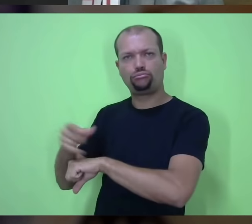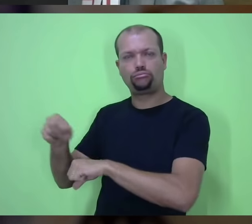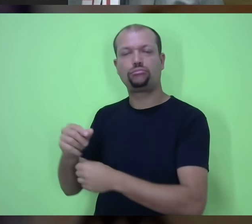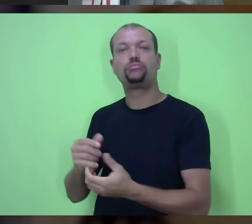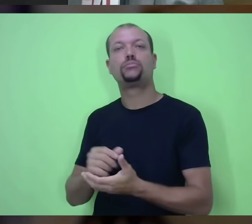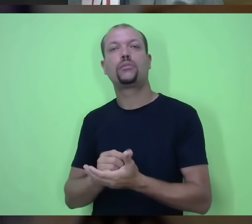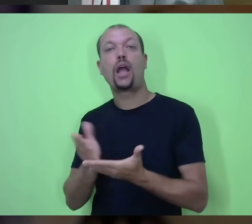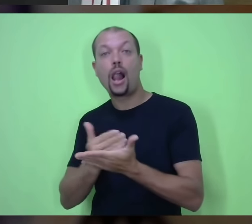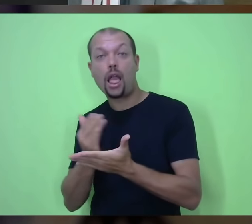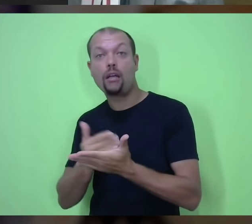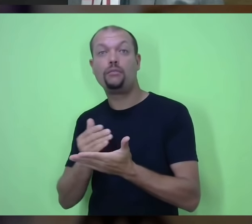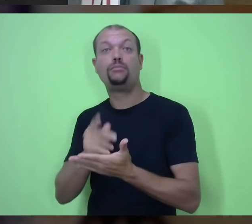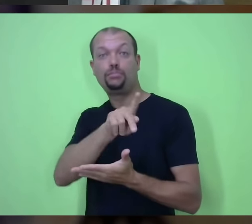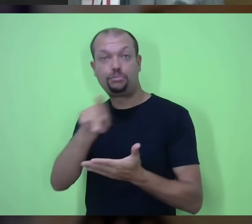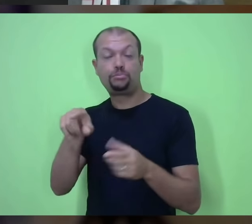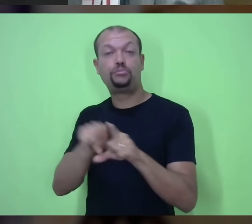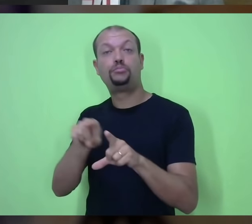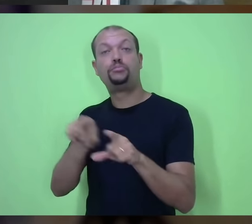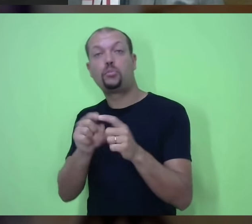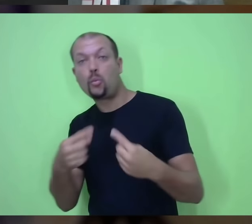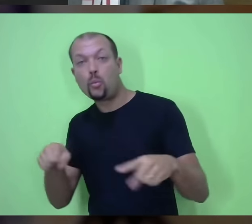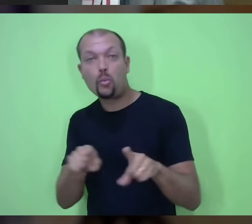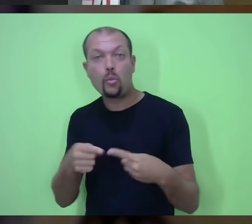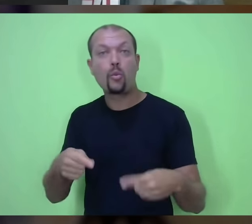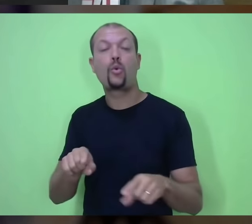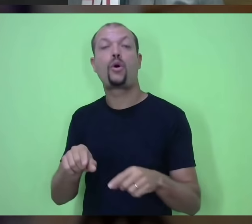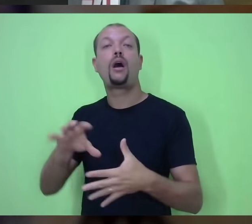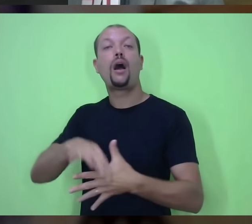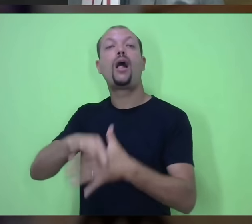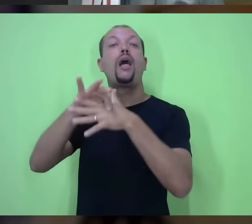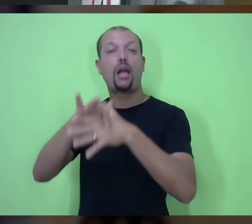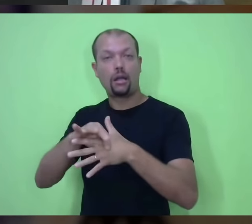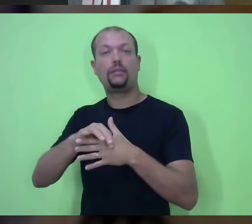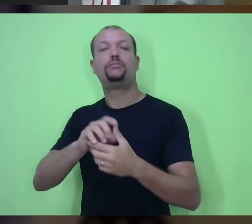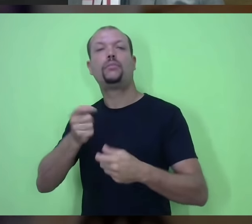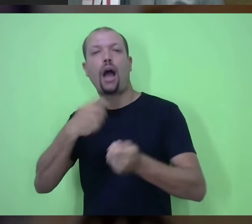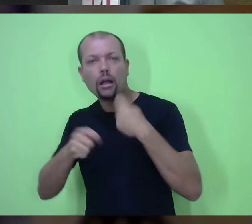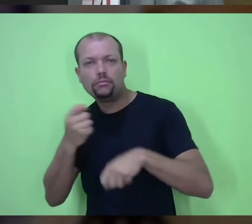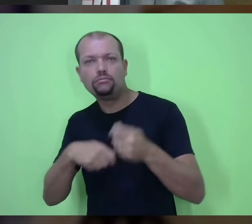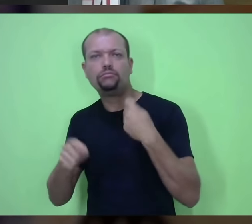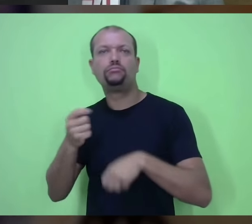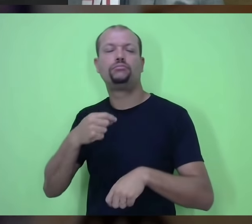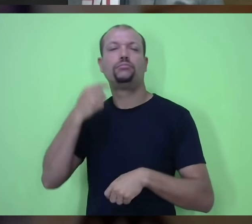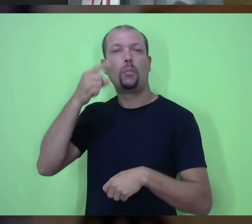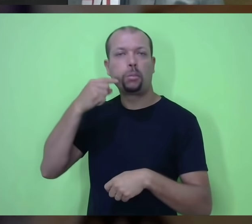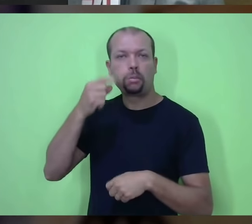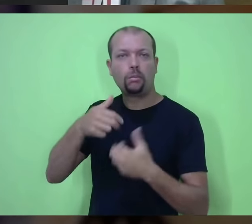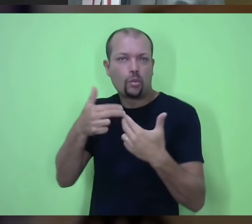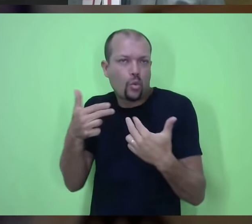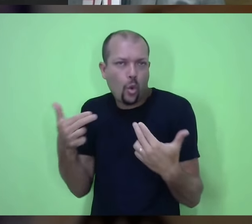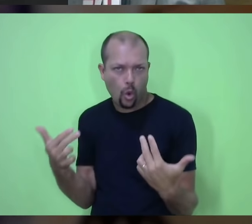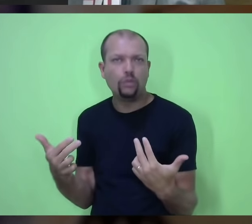de professores de teologia, livros que falam de música, de liderança, de administração, de